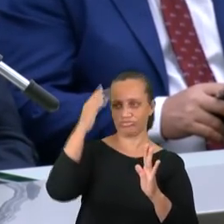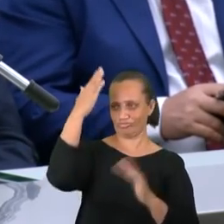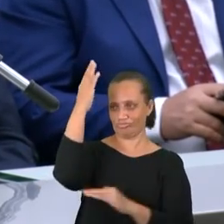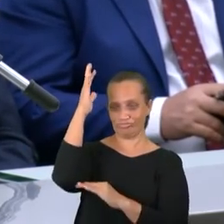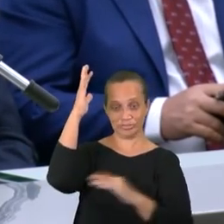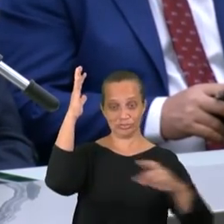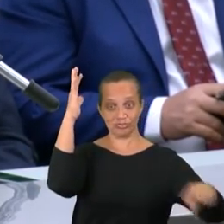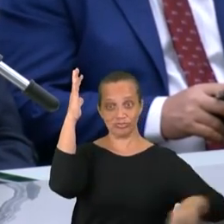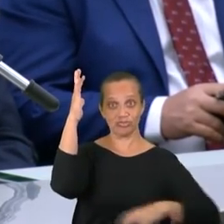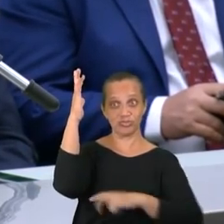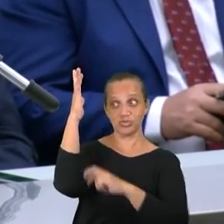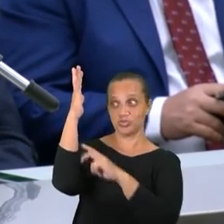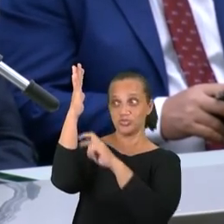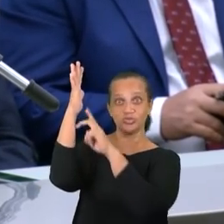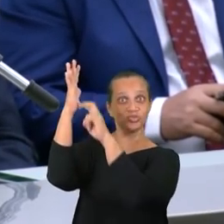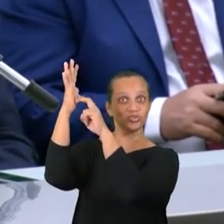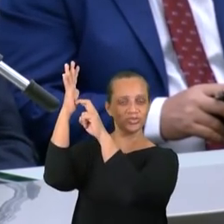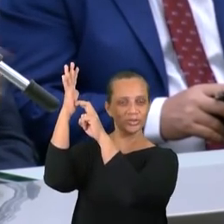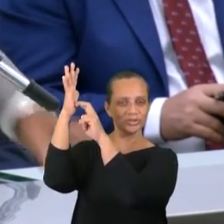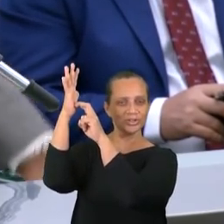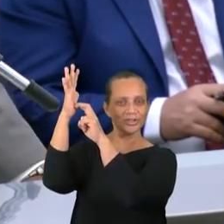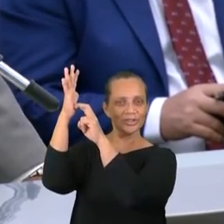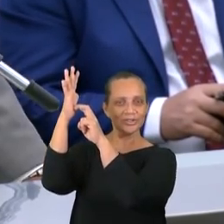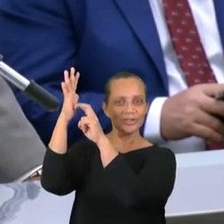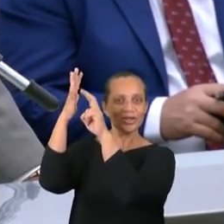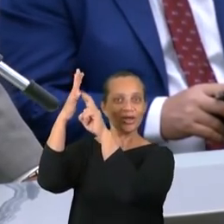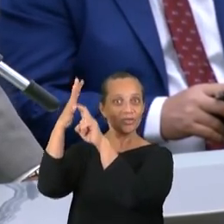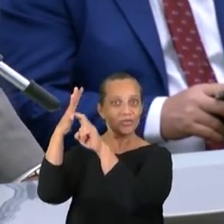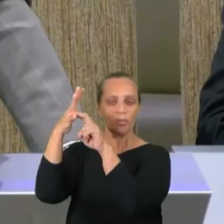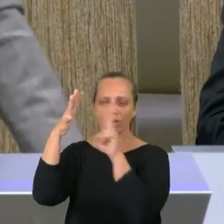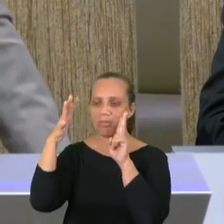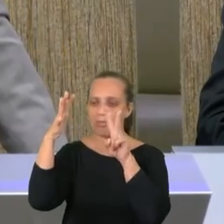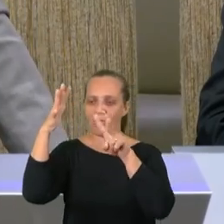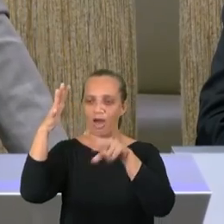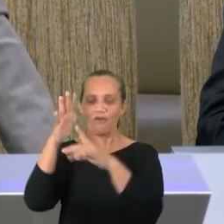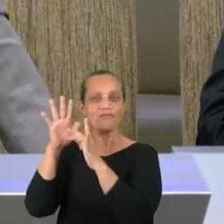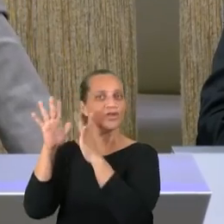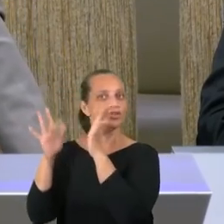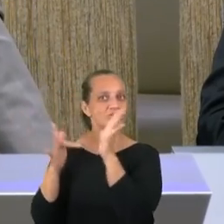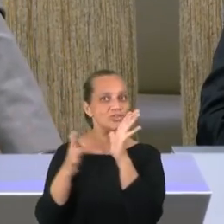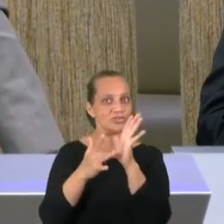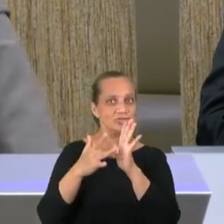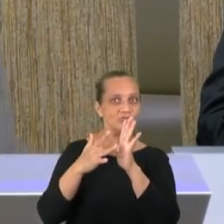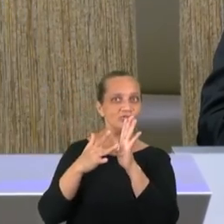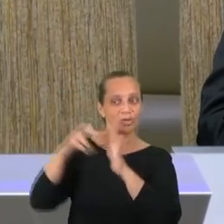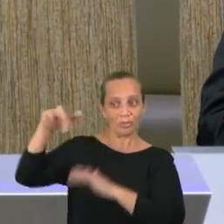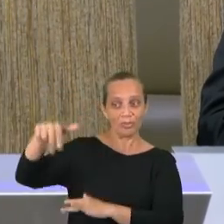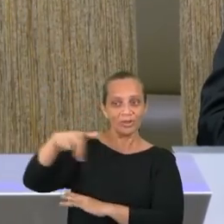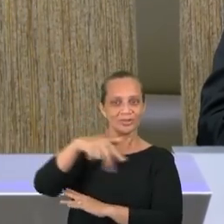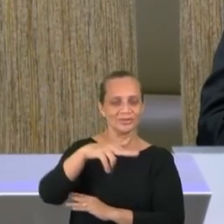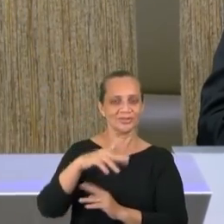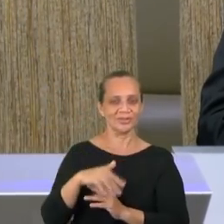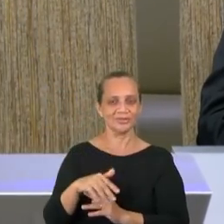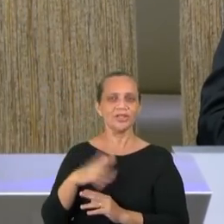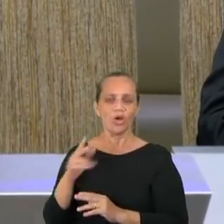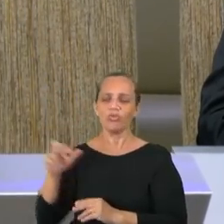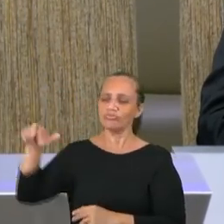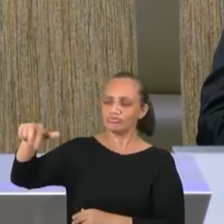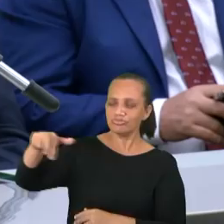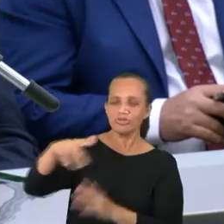brava e ficou preparado para ver o passar de Jesus. Aí lá vem o